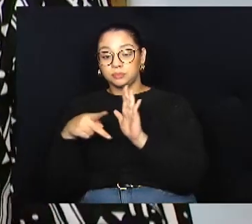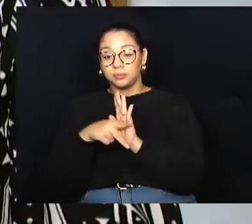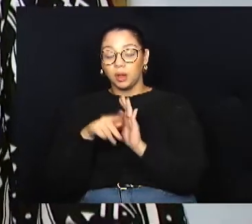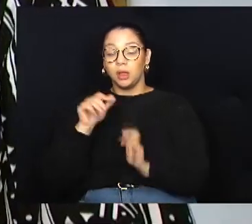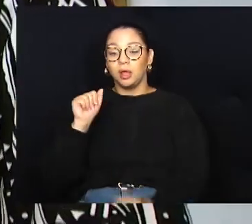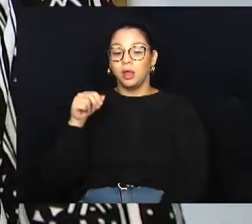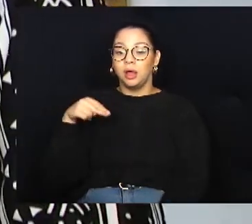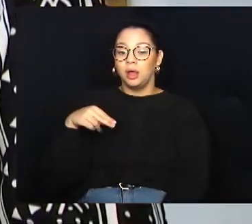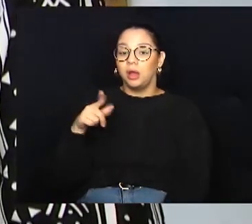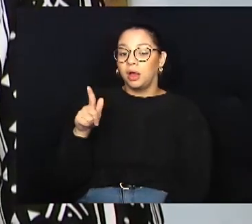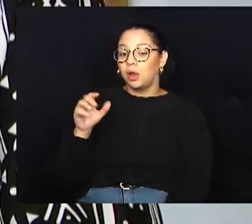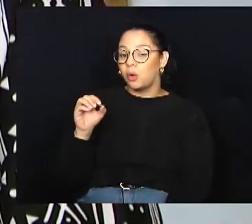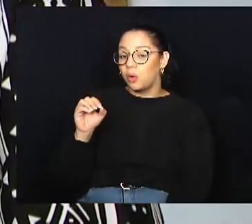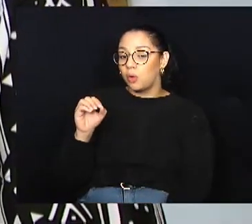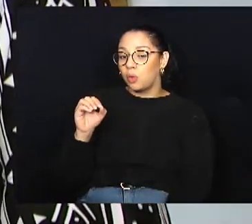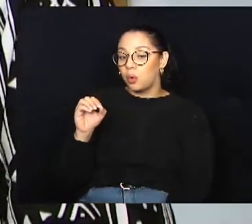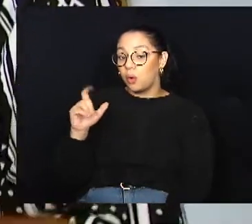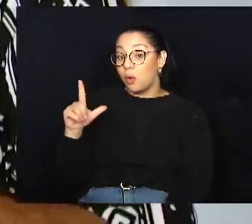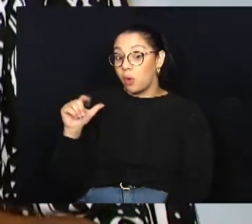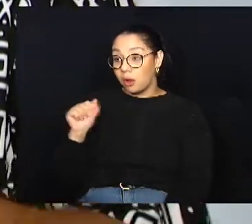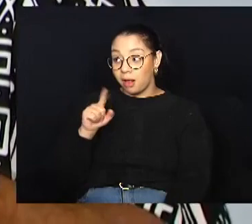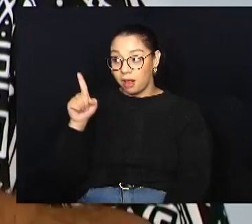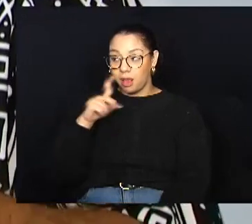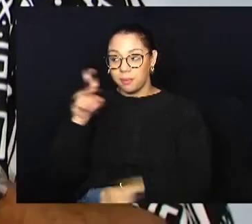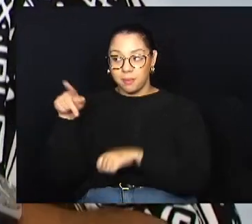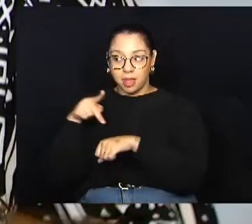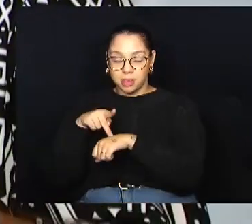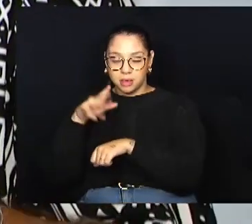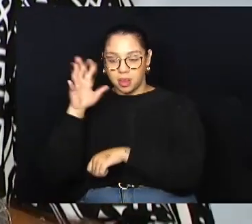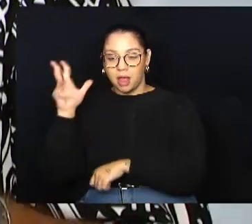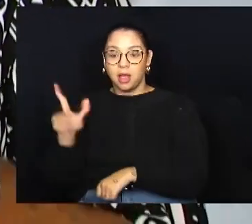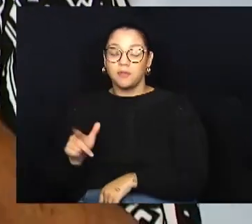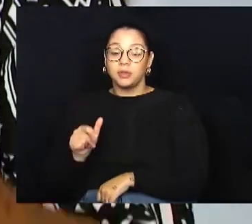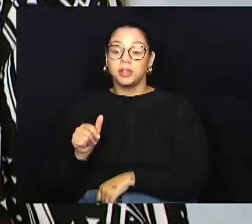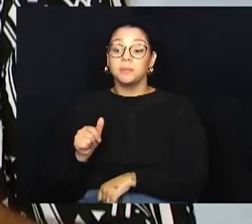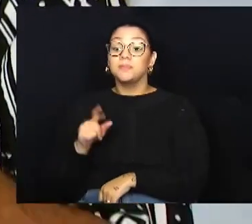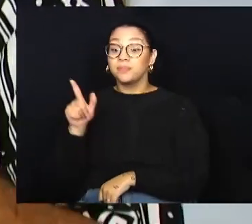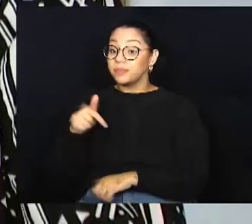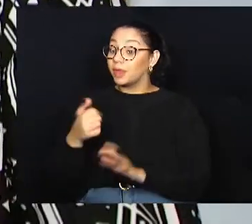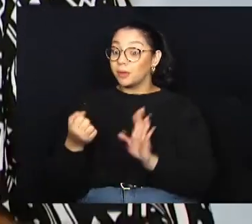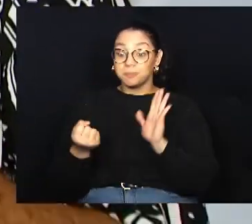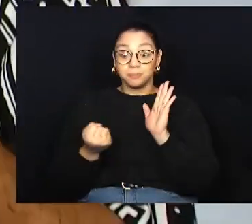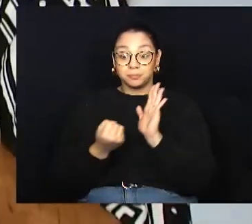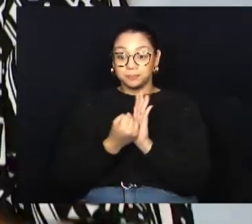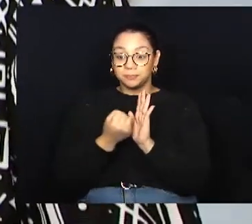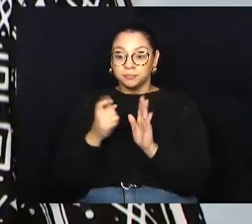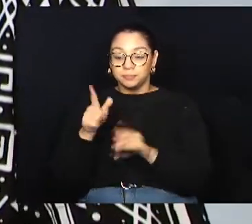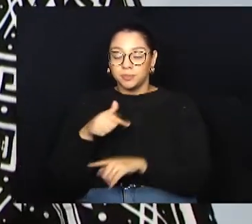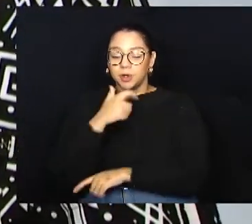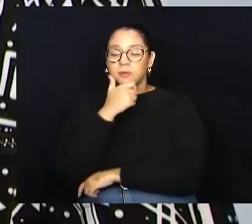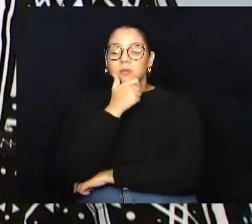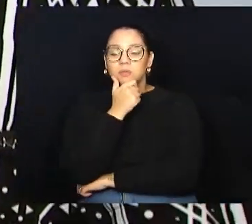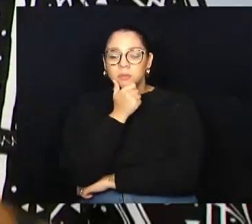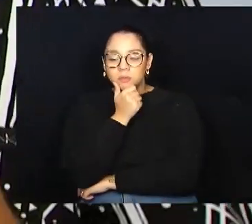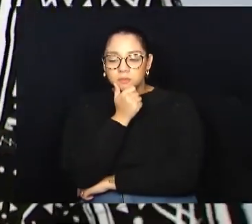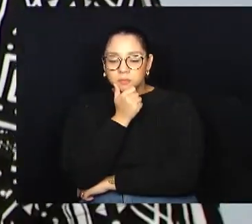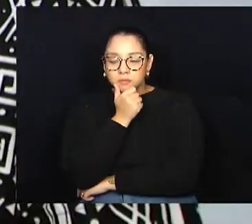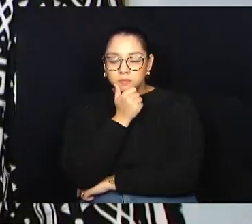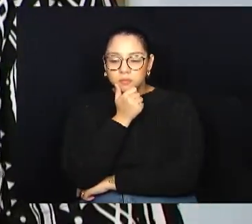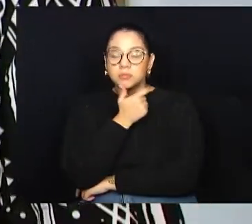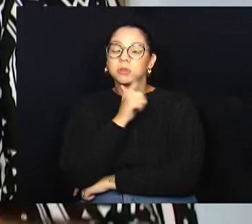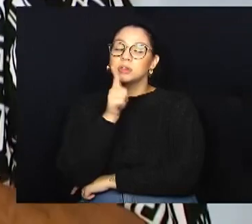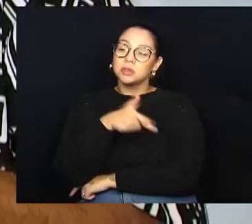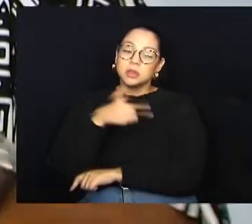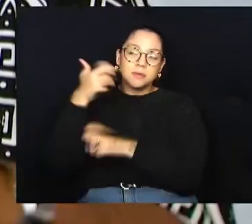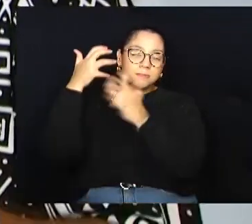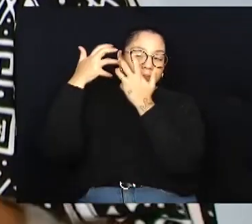O Pensador, muito interessante. Essa escultura, inclusive, seu símbolo, que é o do pensador, do sábio, do ancião, do